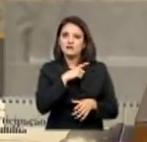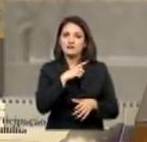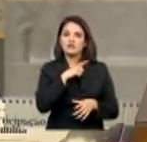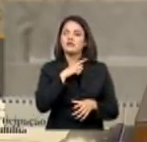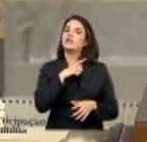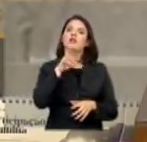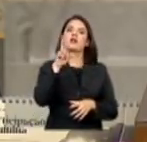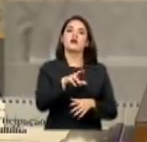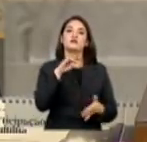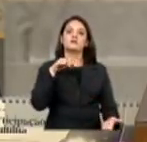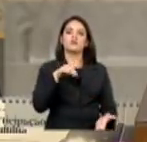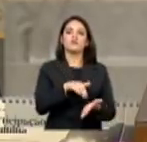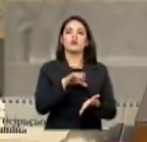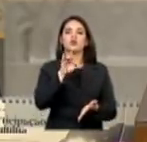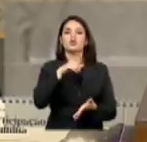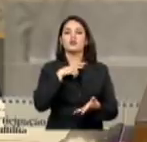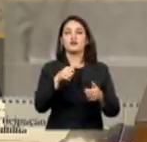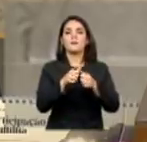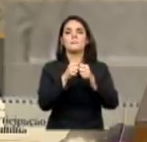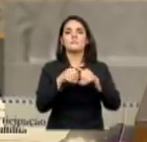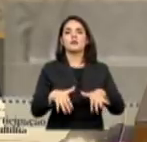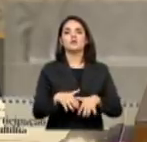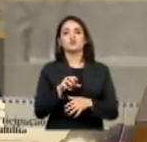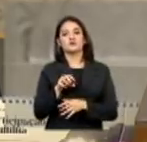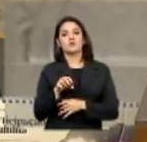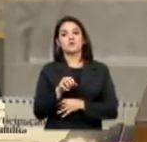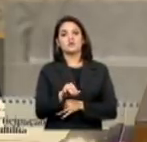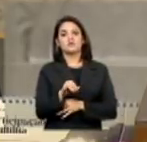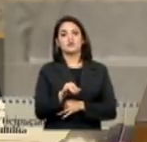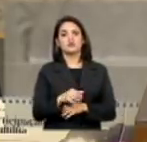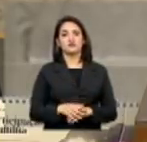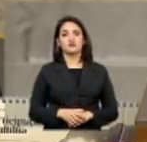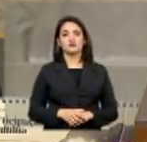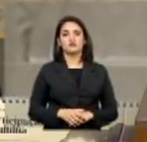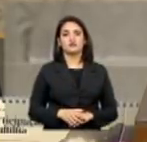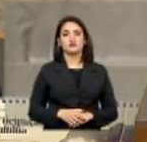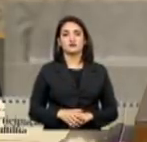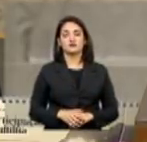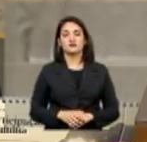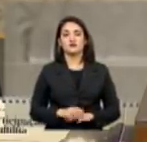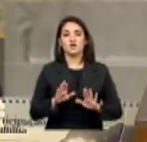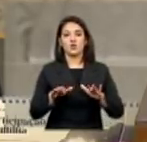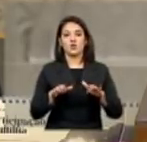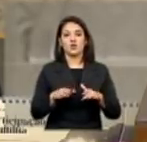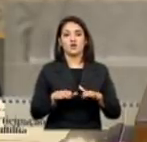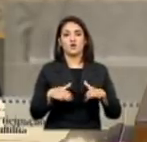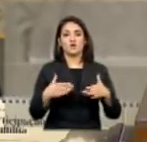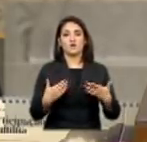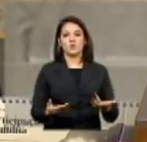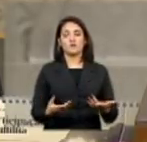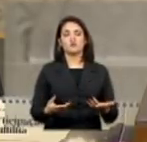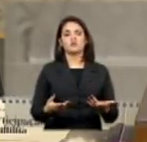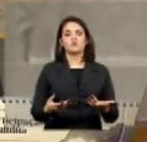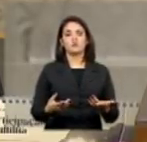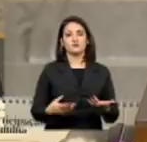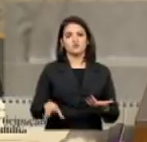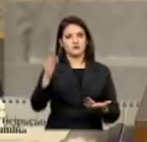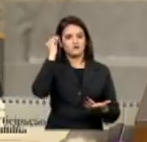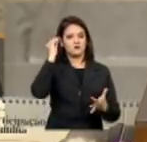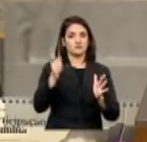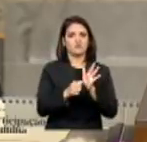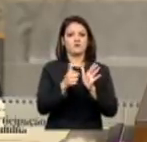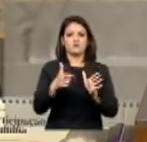haverá qualquer prejuízo aos valores que o entendimento da escelsa segunda turma